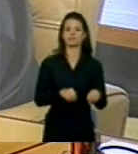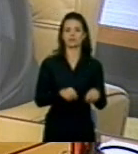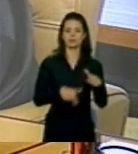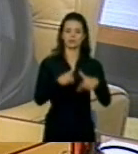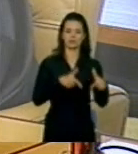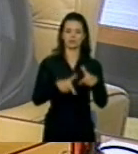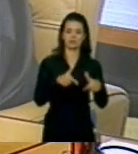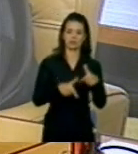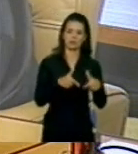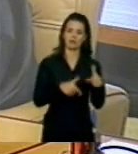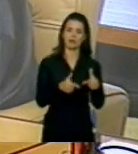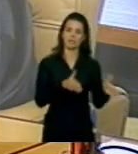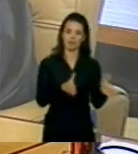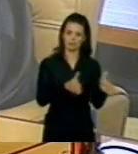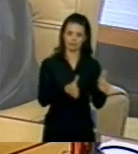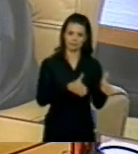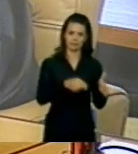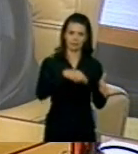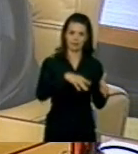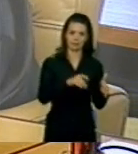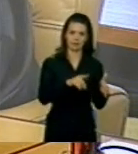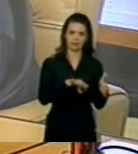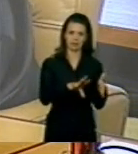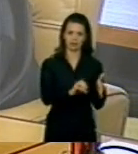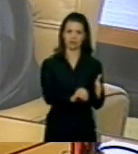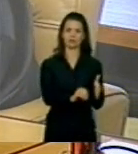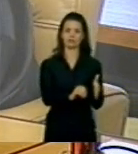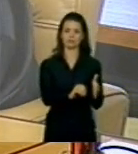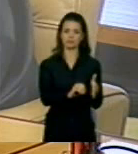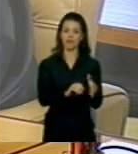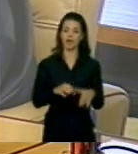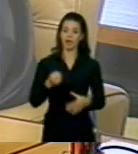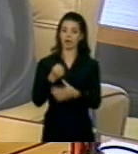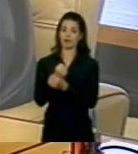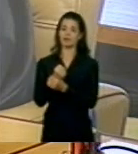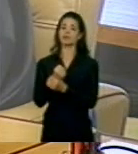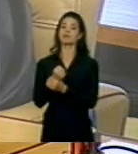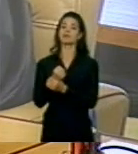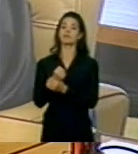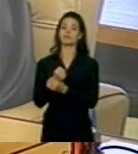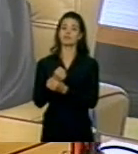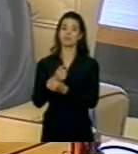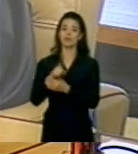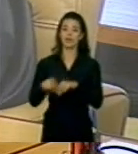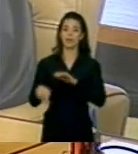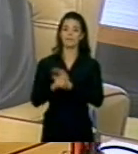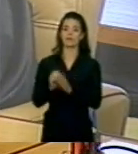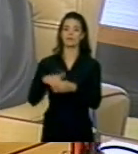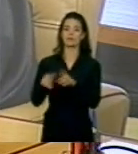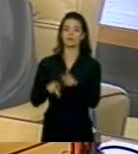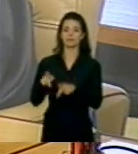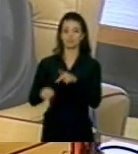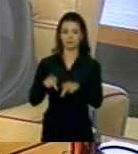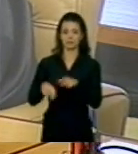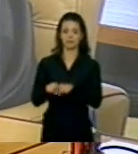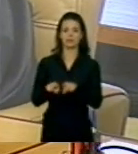mandato. Afinal, a plenitude das garantias de representação popular são garantidas, no ponto, pela prerrogativa de